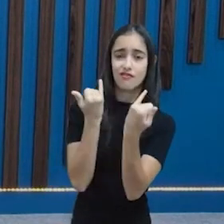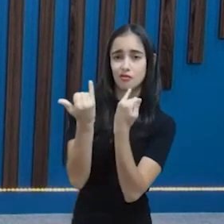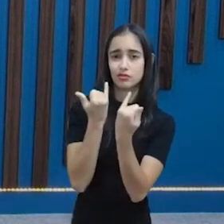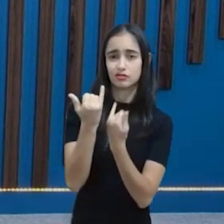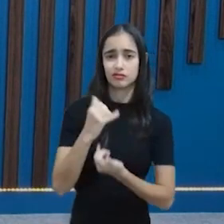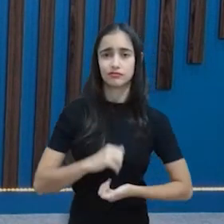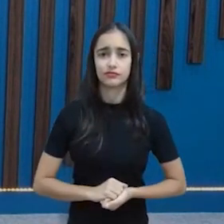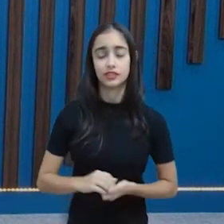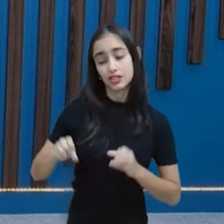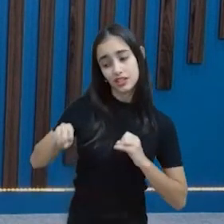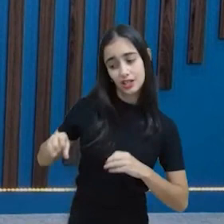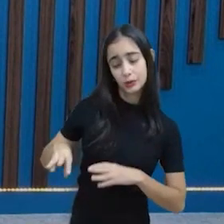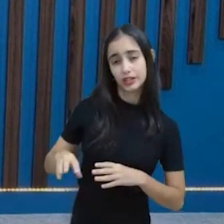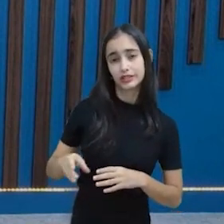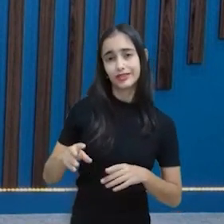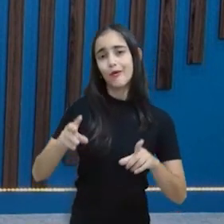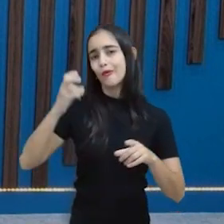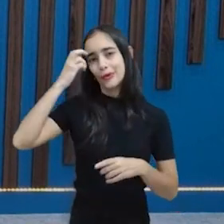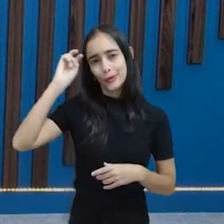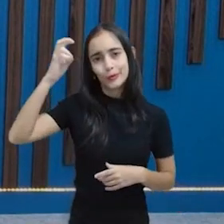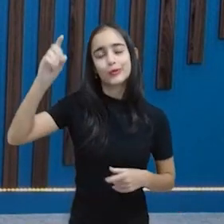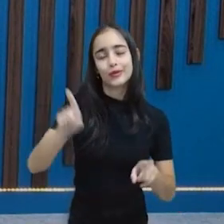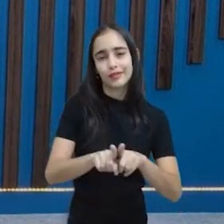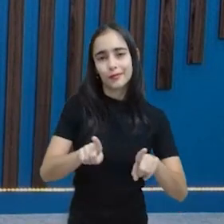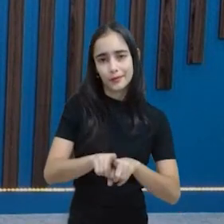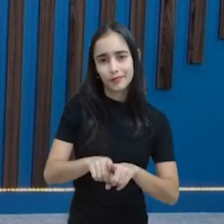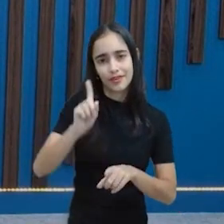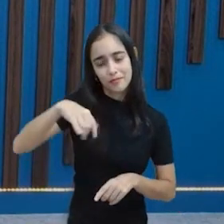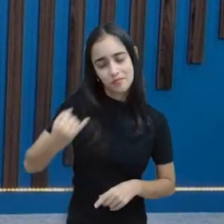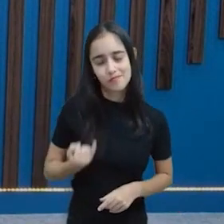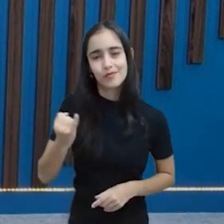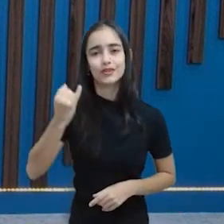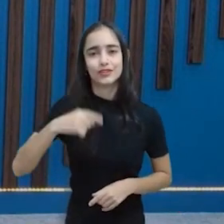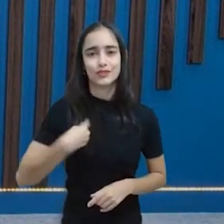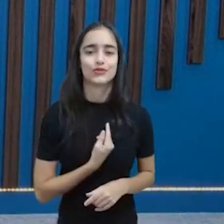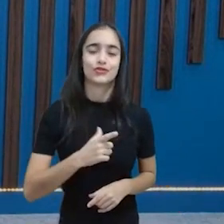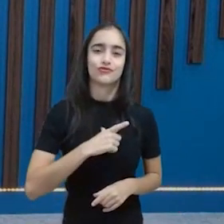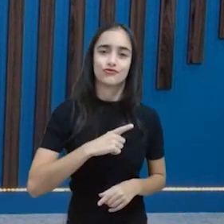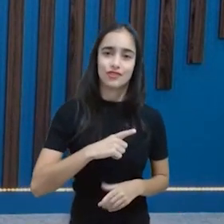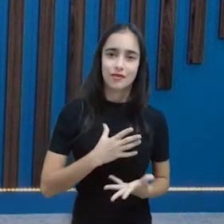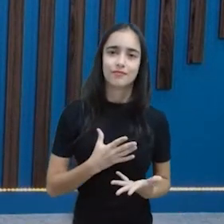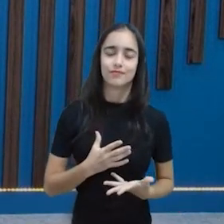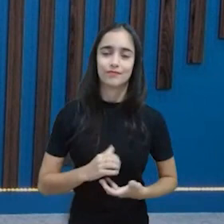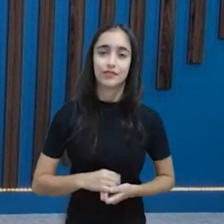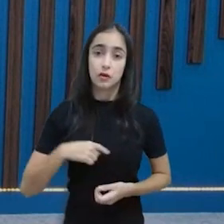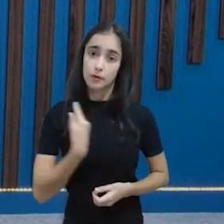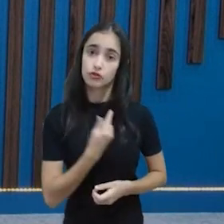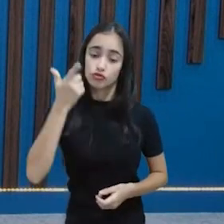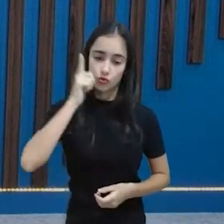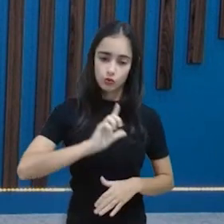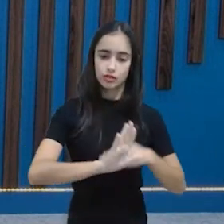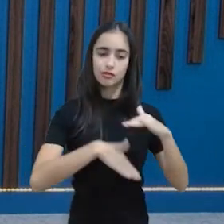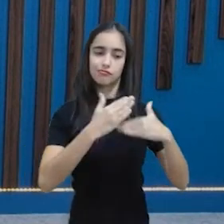à educação e cultura. Né? É importante que a gente tenha acesso para que a gente possa evoluir. certo? E